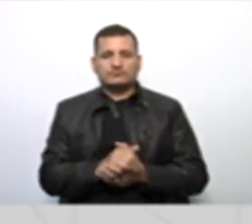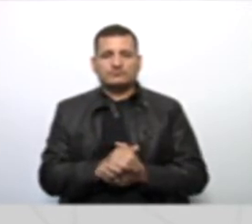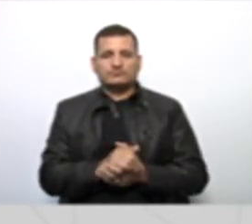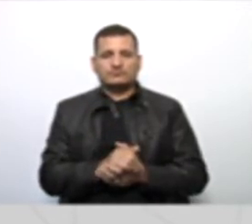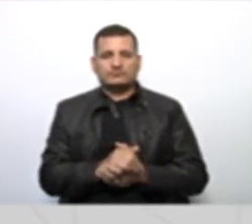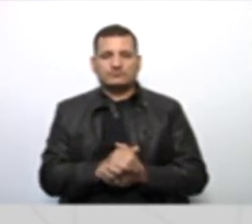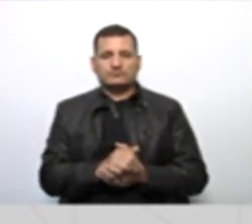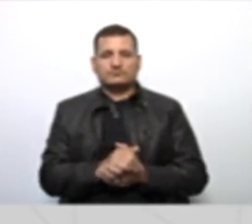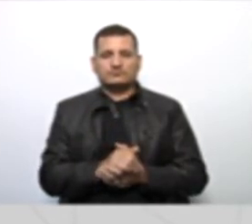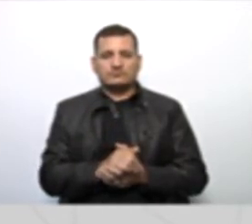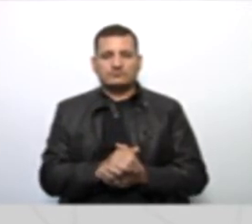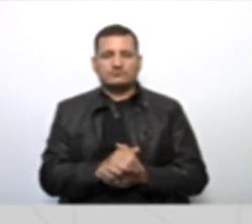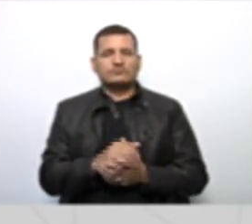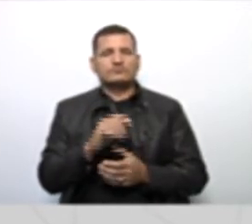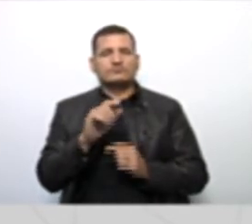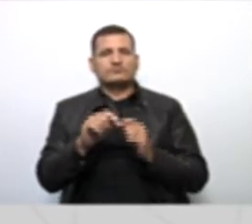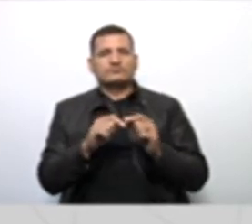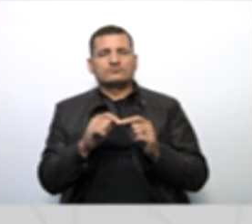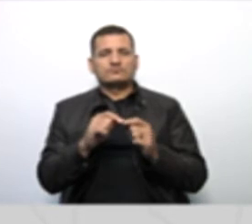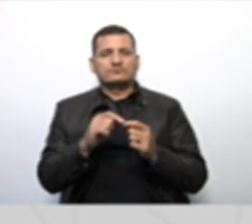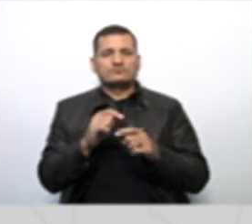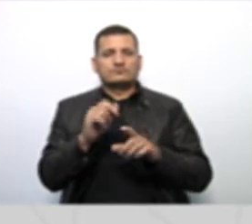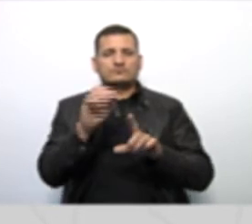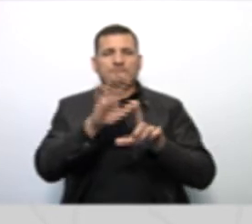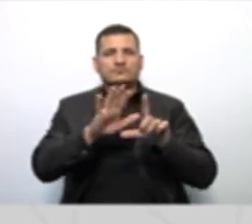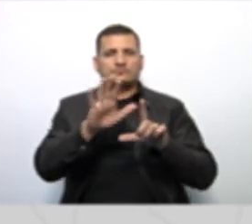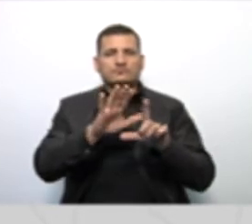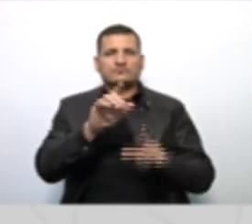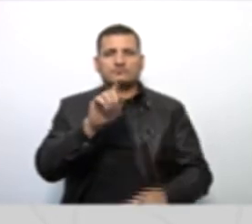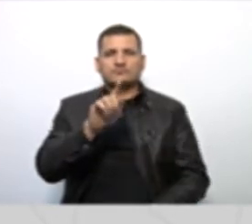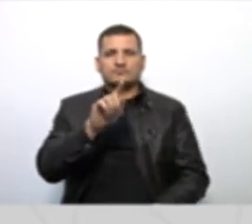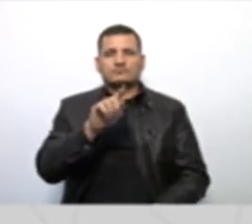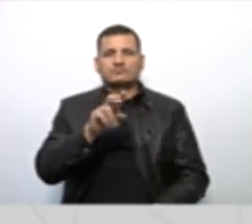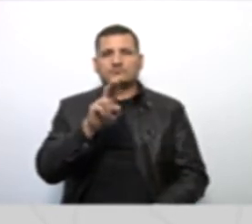Que constrói bases na interface GUI.